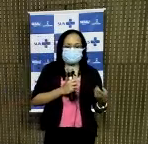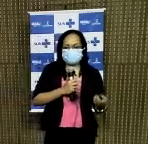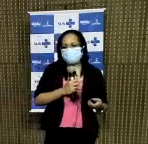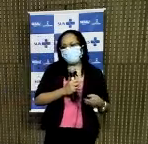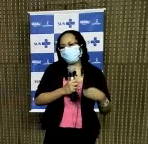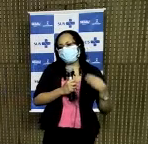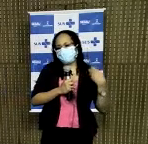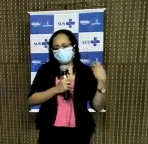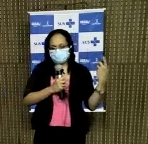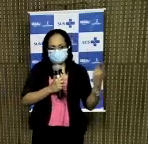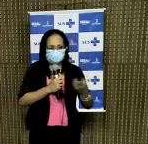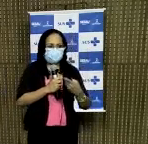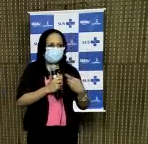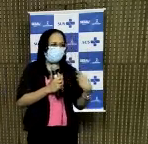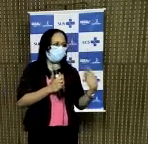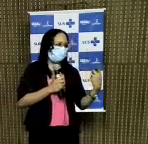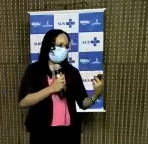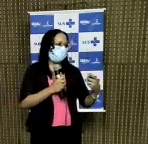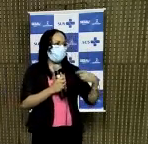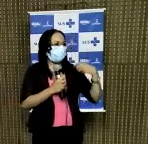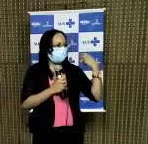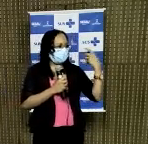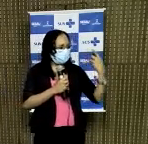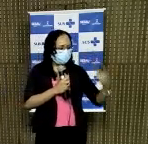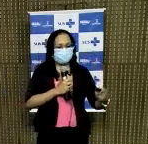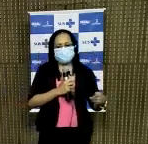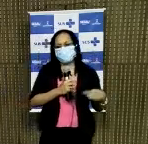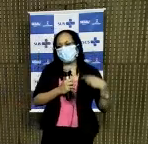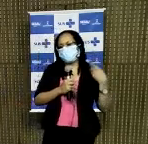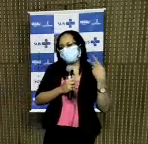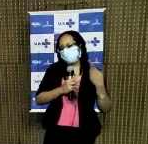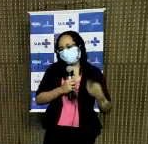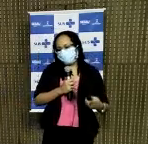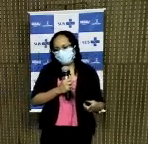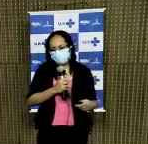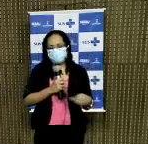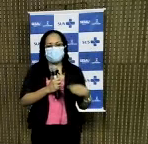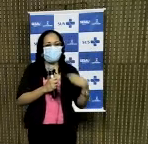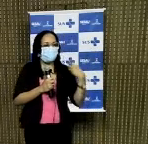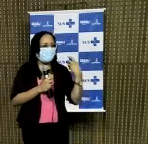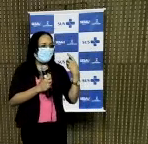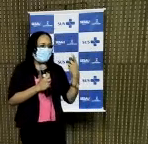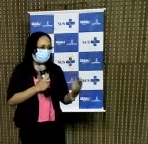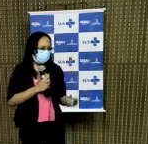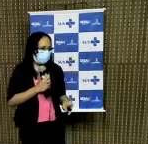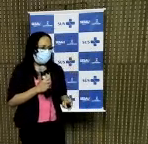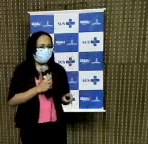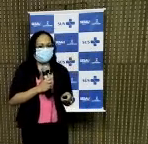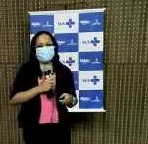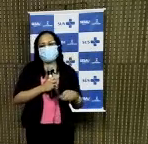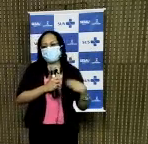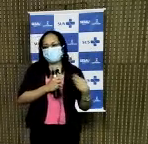na unidade, fazendo todo o fluxo da unidade, né, a escuta qualificada, a classificação de risco, atendendo